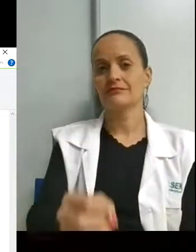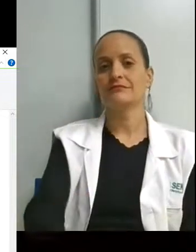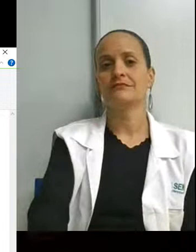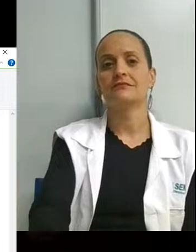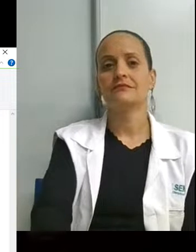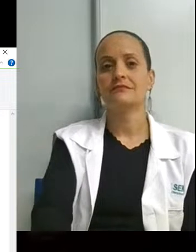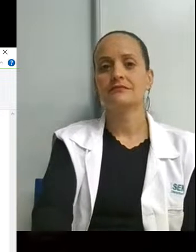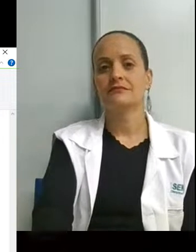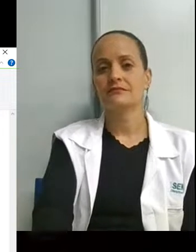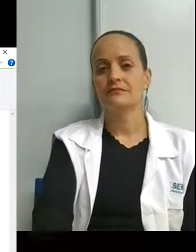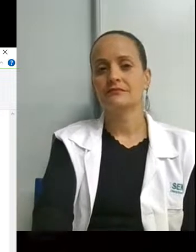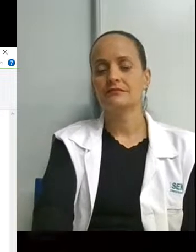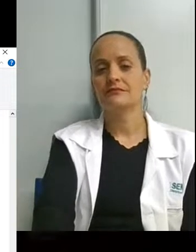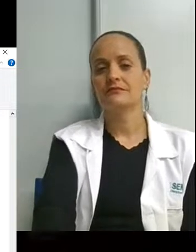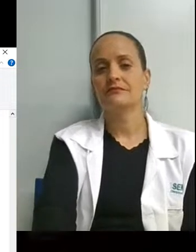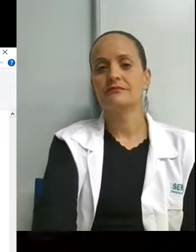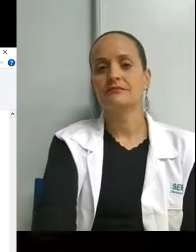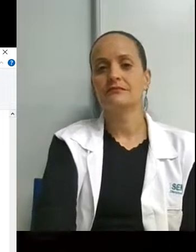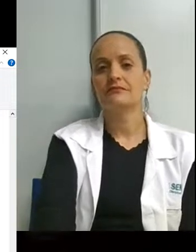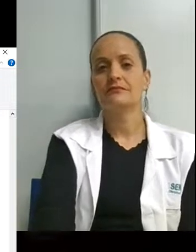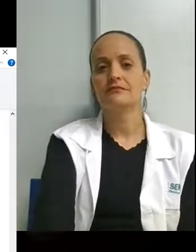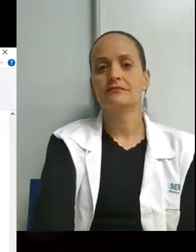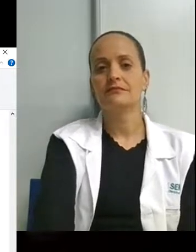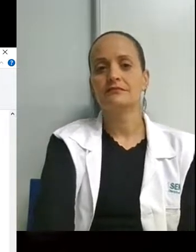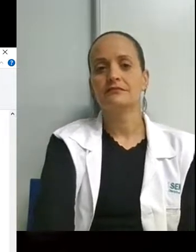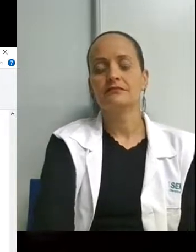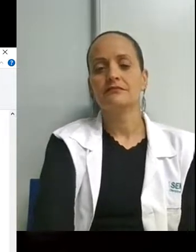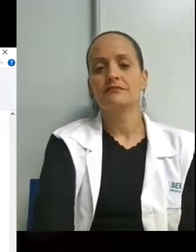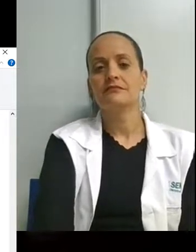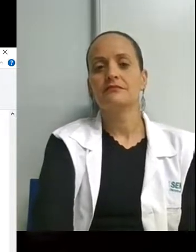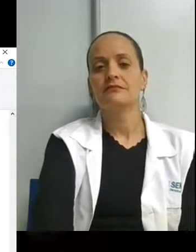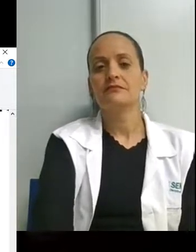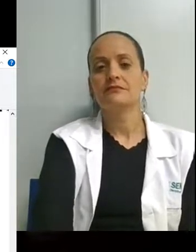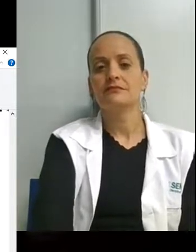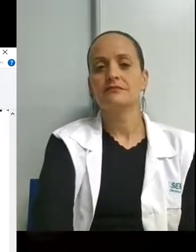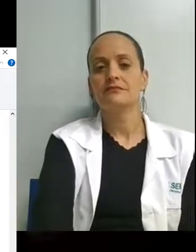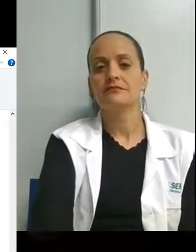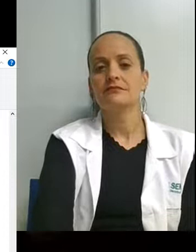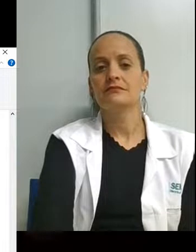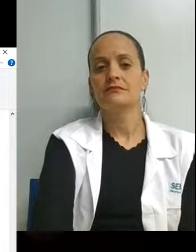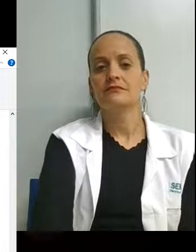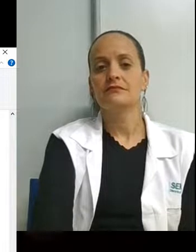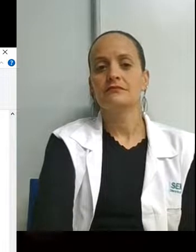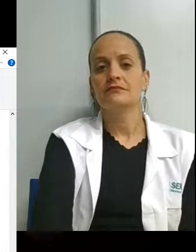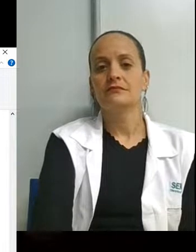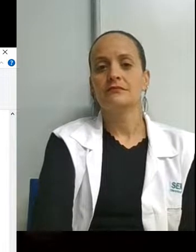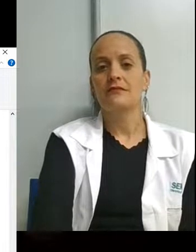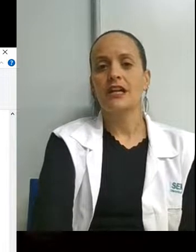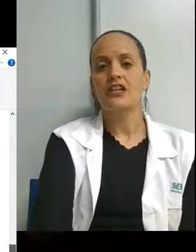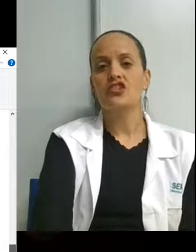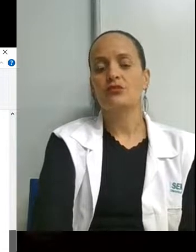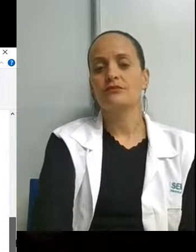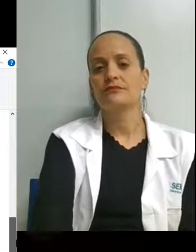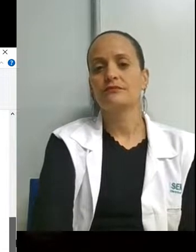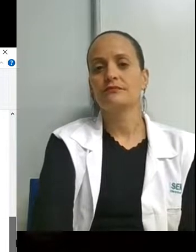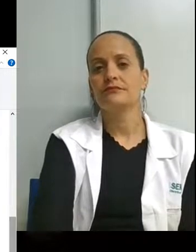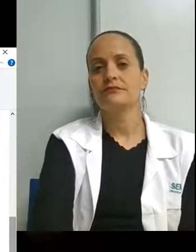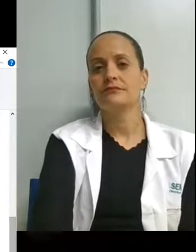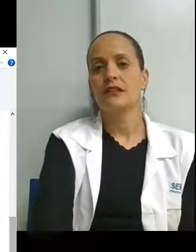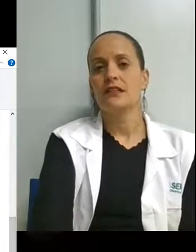Por que que eu preciso dessa resistência total? Porque eu preciso saber quem que é a nova corrente, né? Porque a corrente agora vai